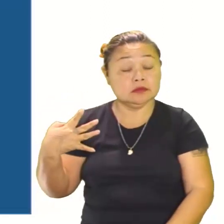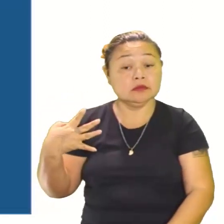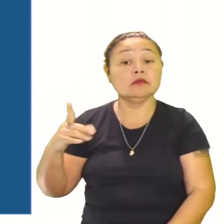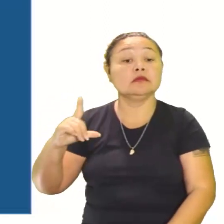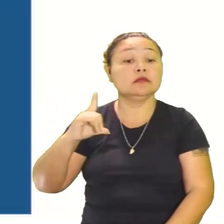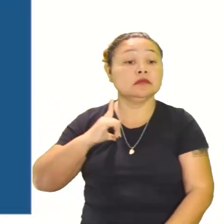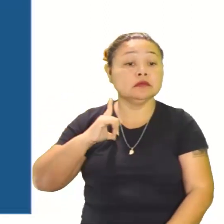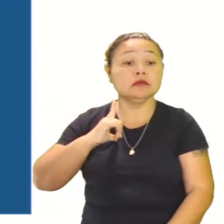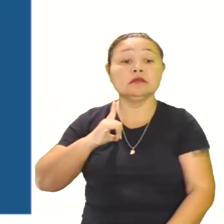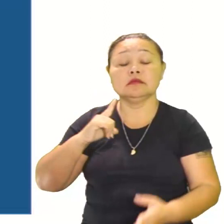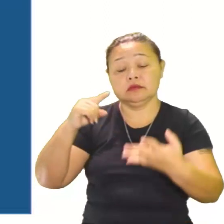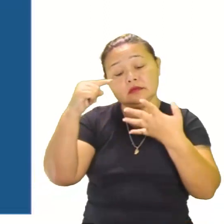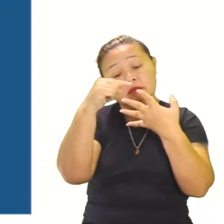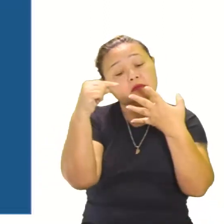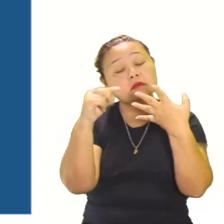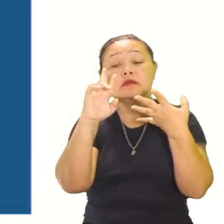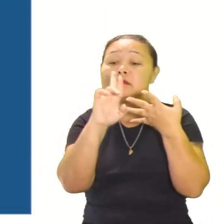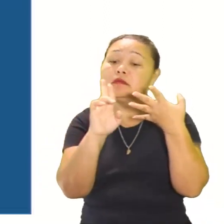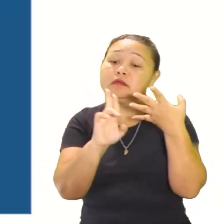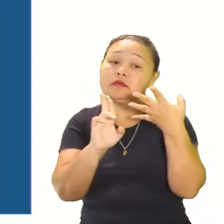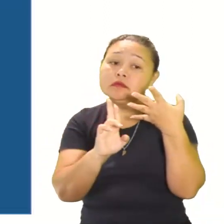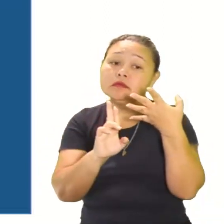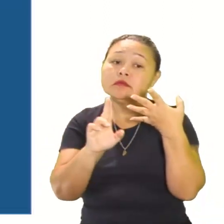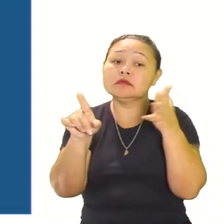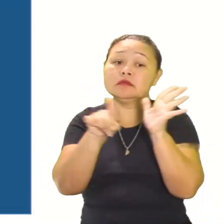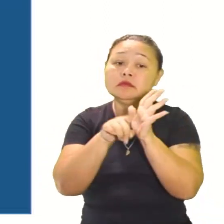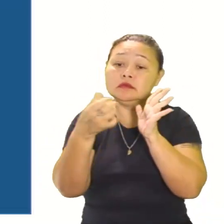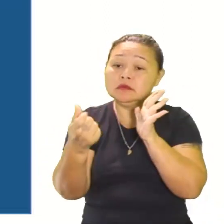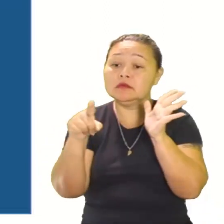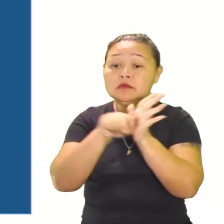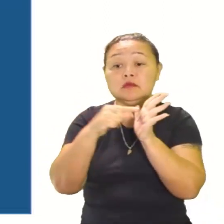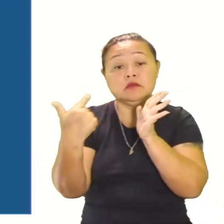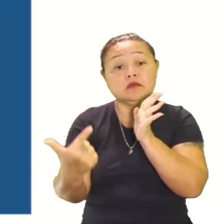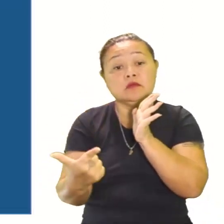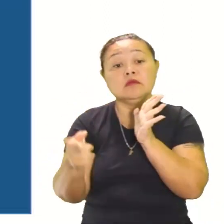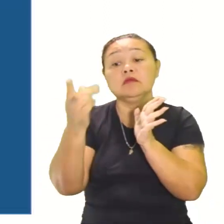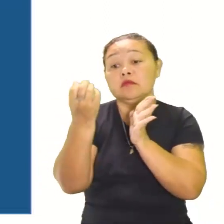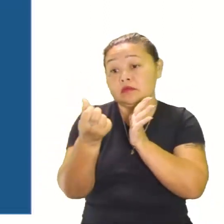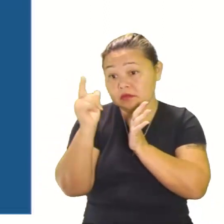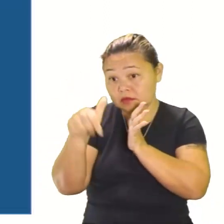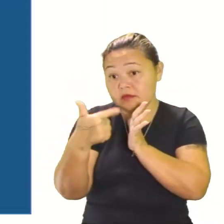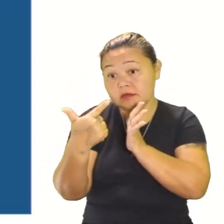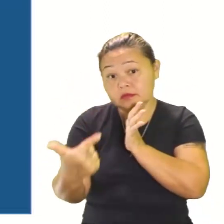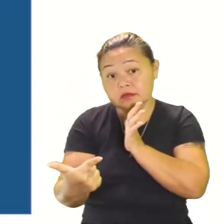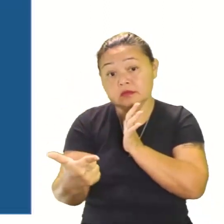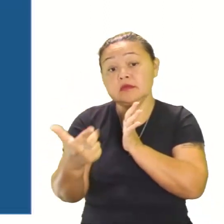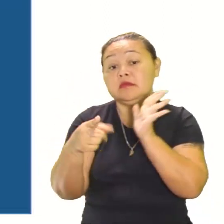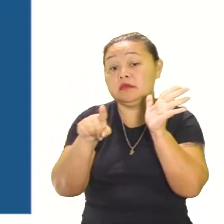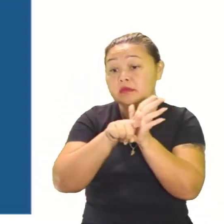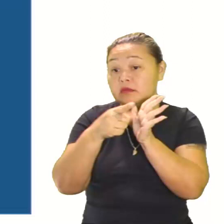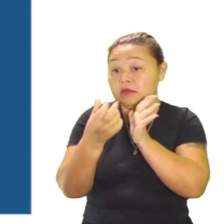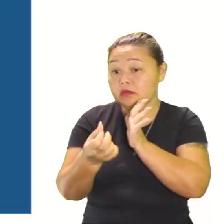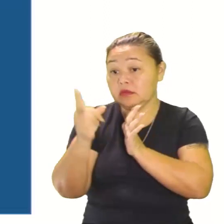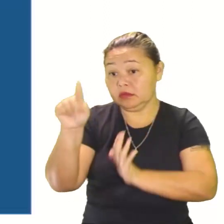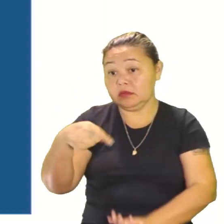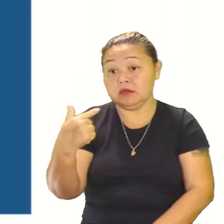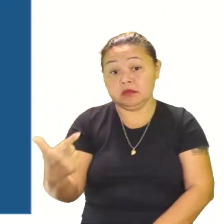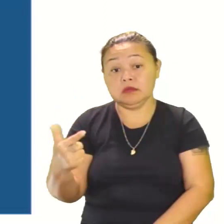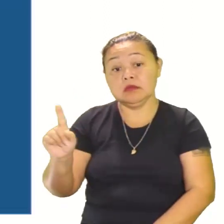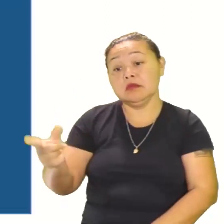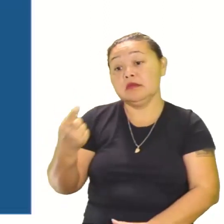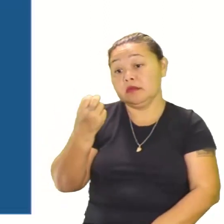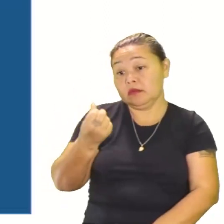E temos 4 possibilidades de soluções. Menos 6 e menos 2, 6 e 2, menos 6